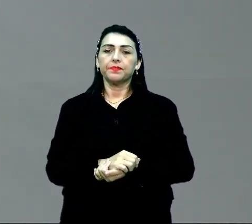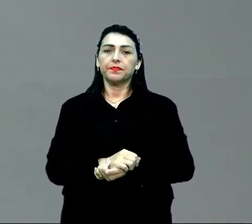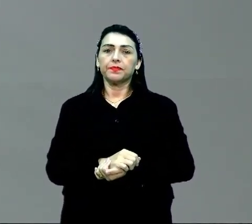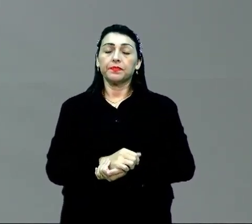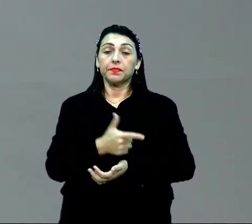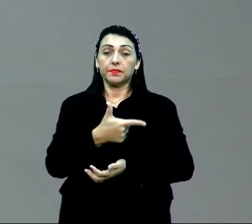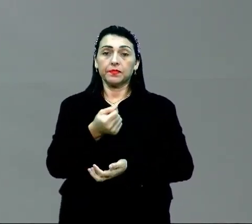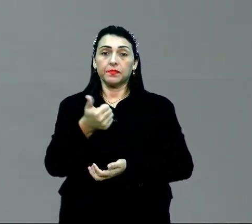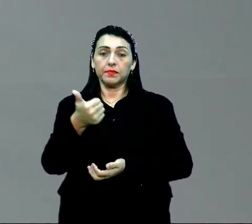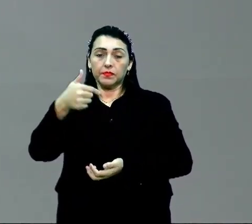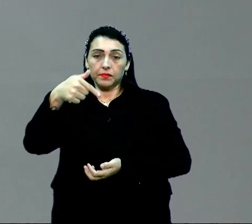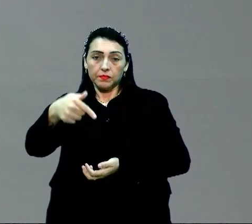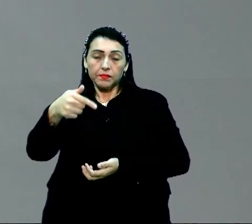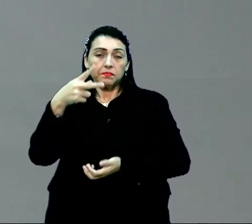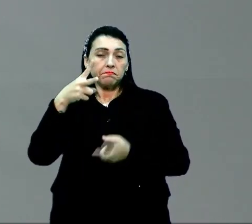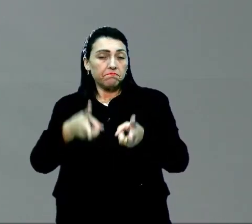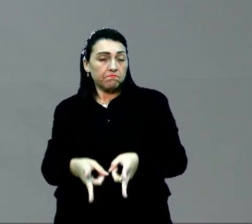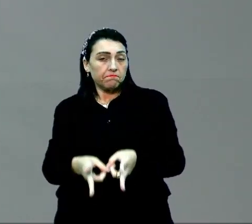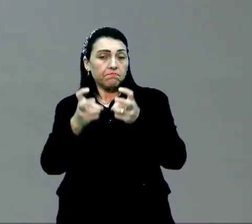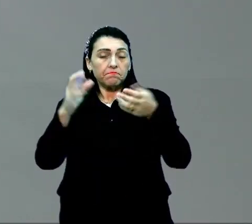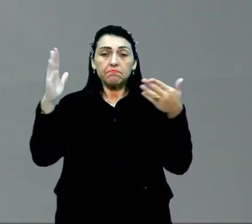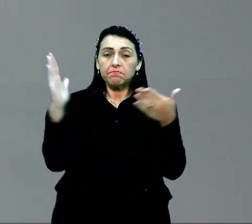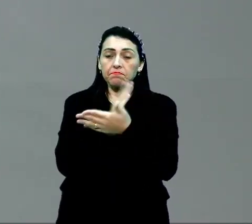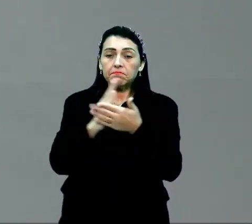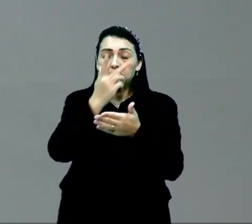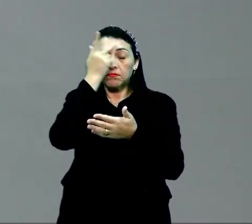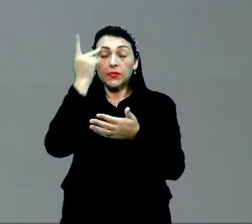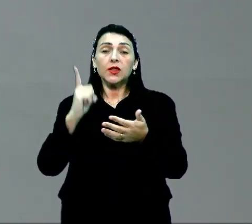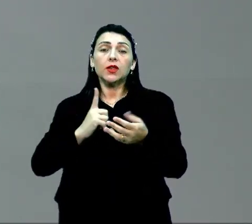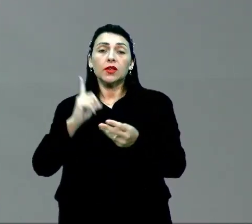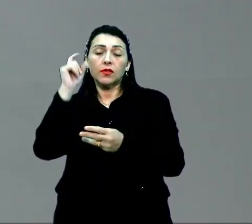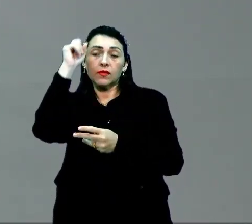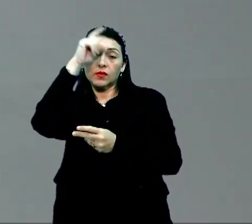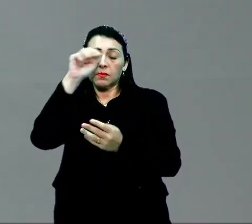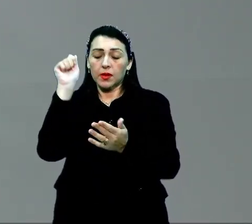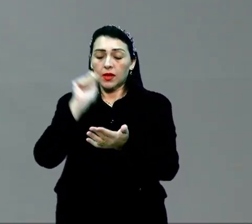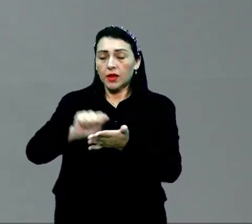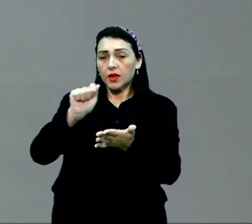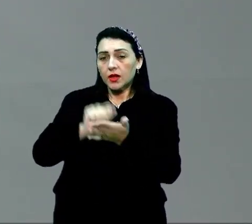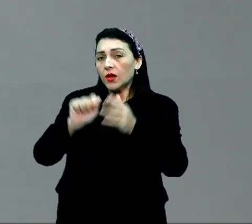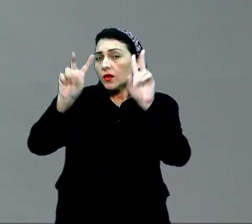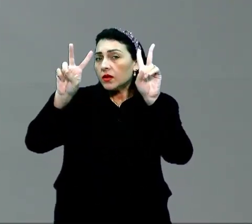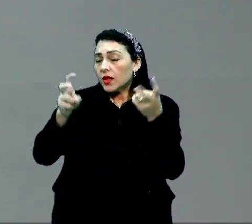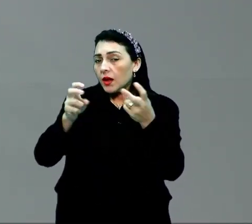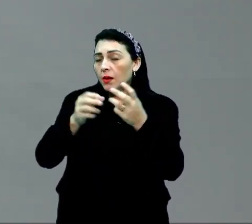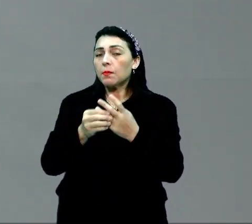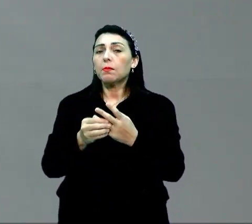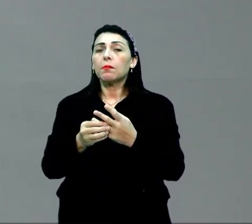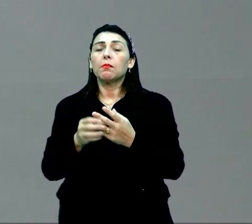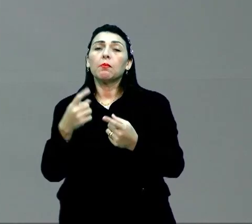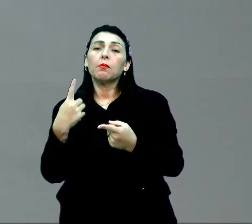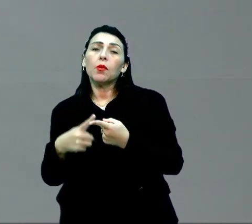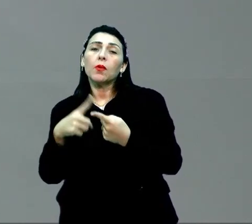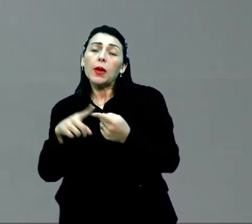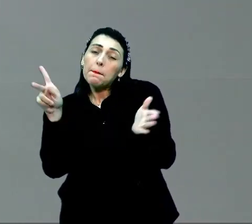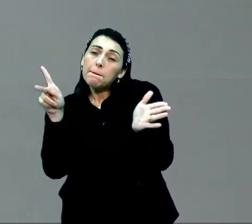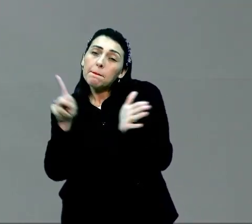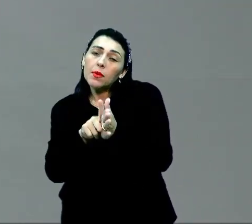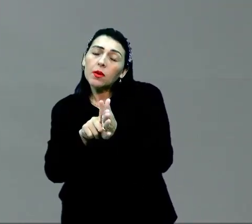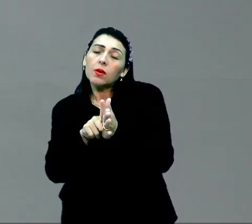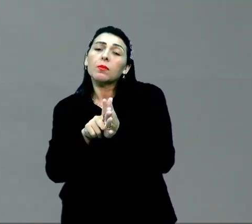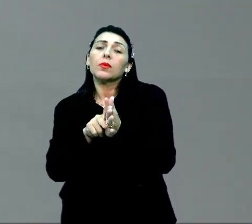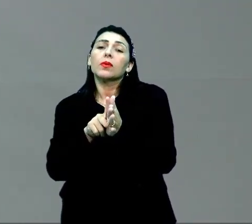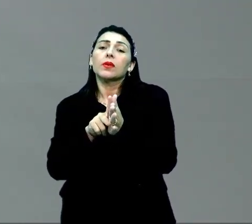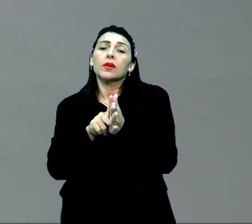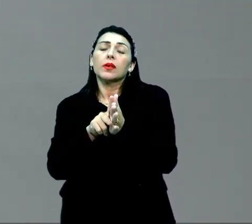Em 2017, nós observamos que algumas pessoas tinham muita dificuldade para escrever sobre esse tema, porque ele é muito específico, né?